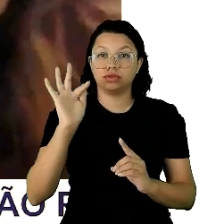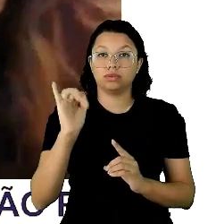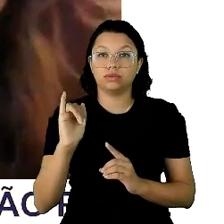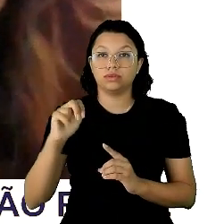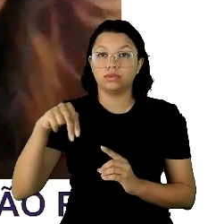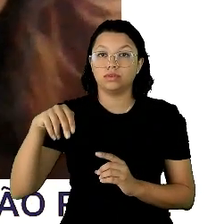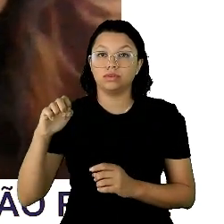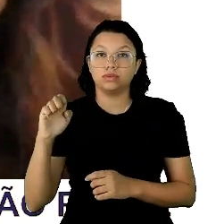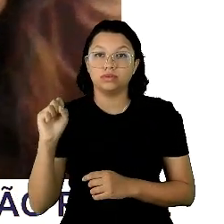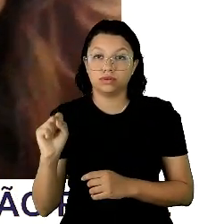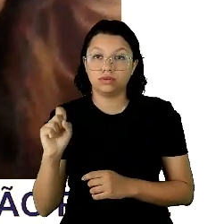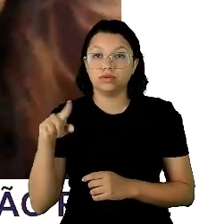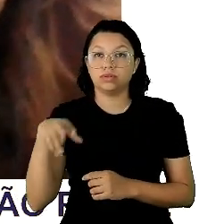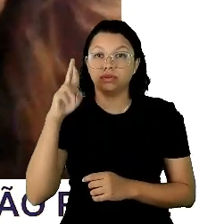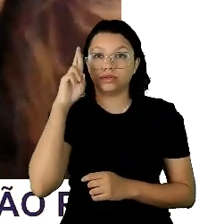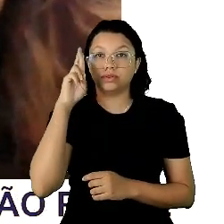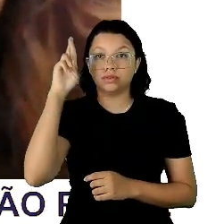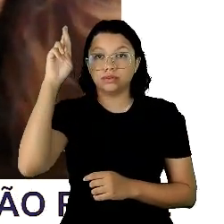é diretora